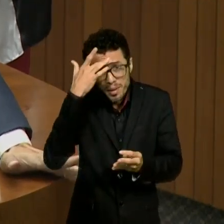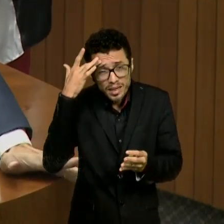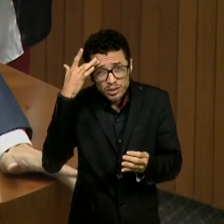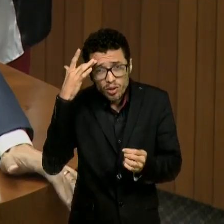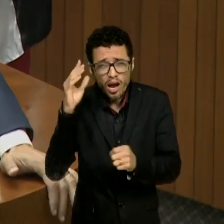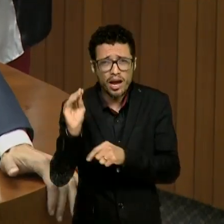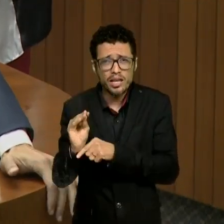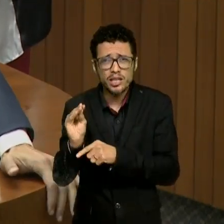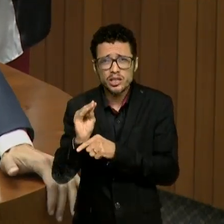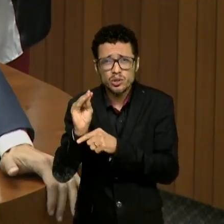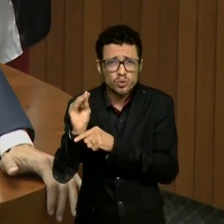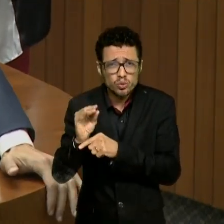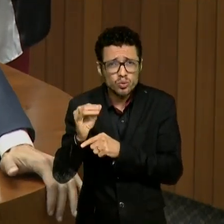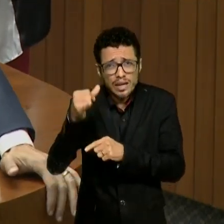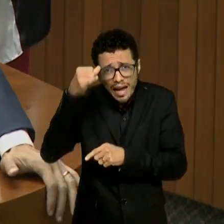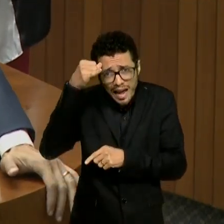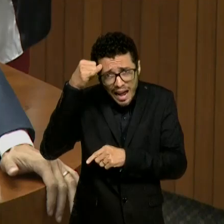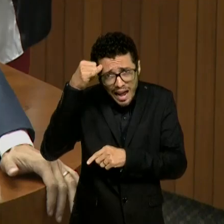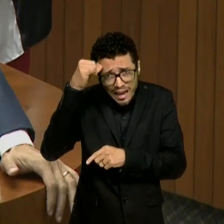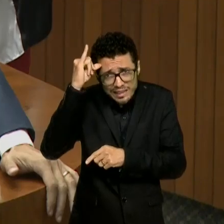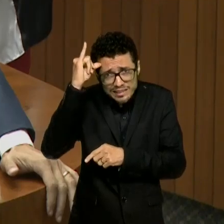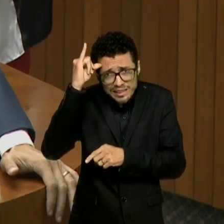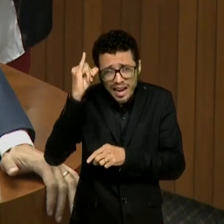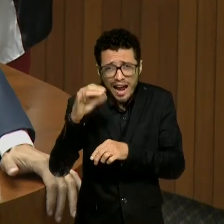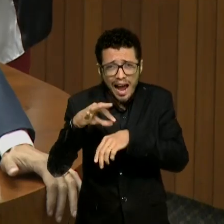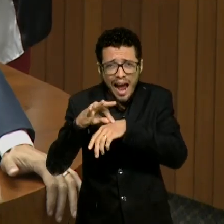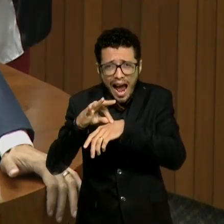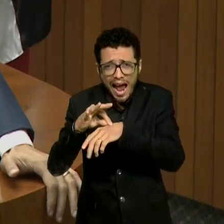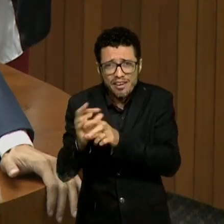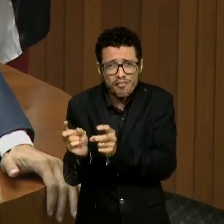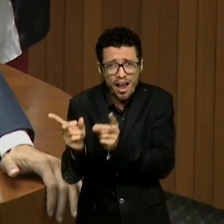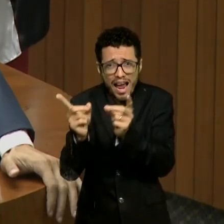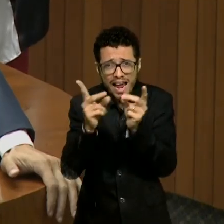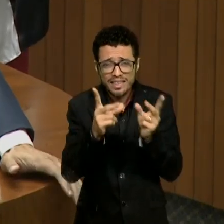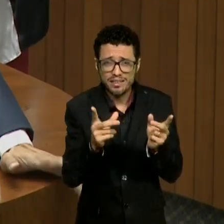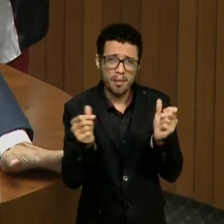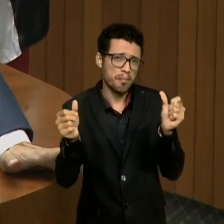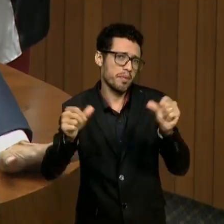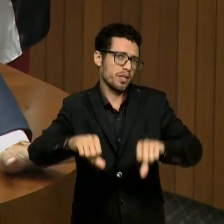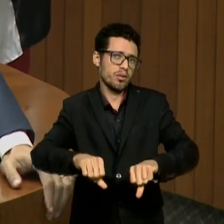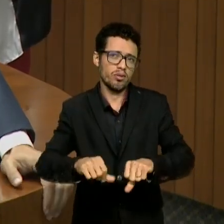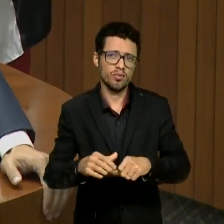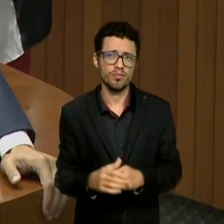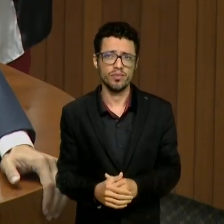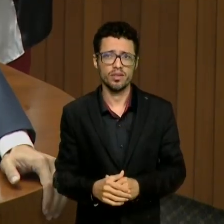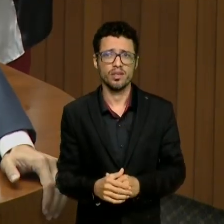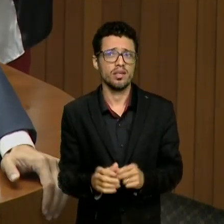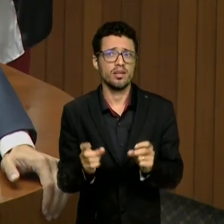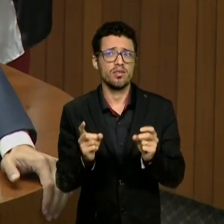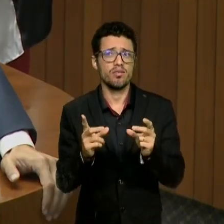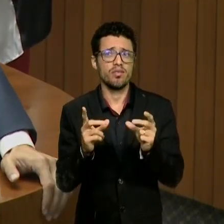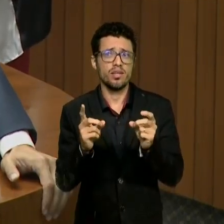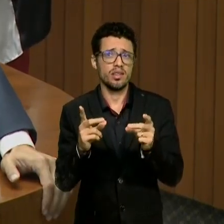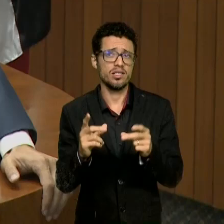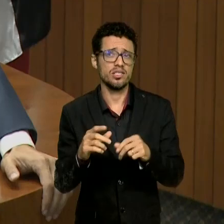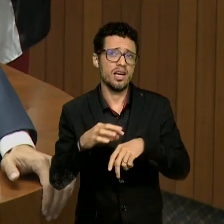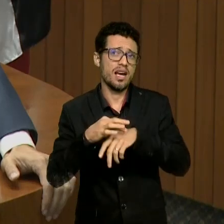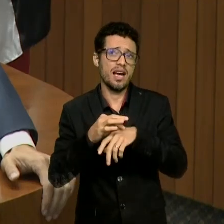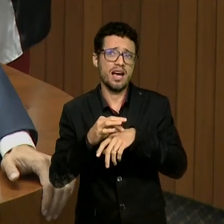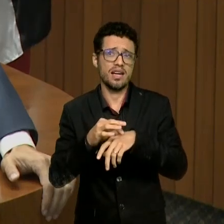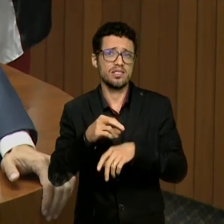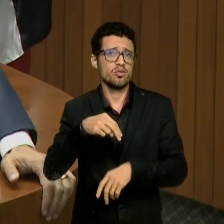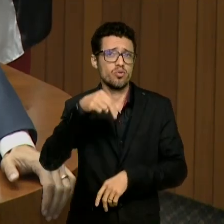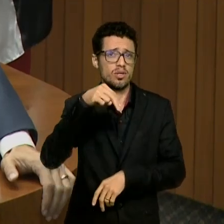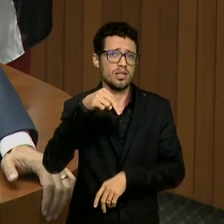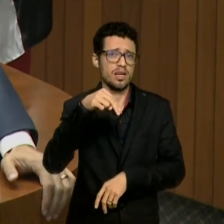local que vende carne no mercado internacional. Então, assim, que vende carne no mercado nacional. Então, deputado